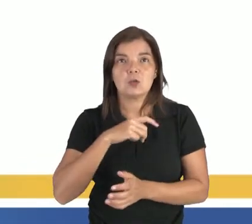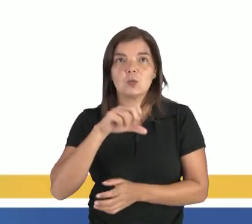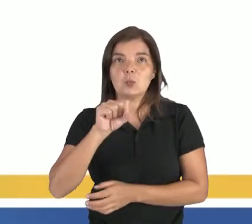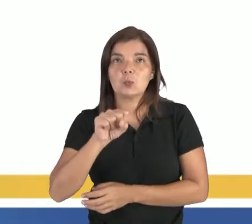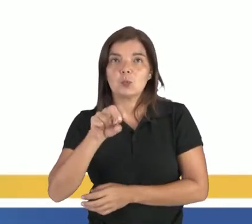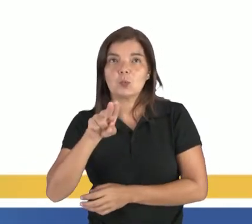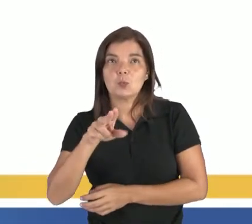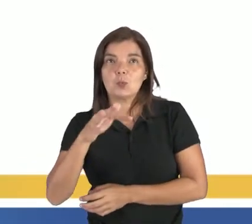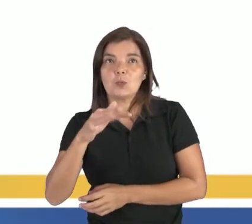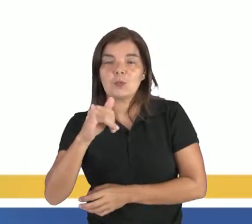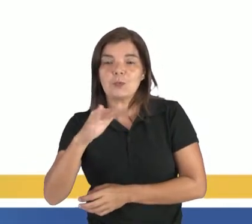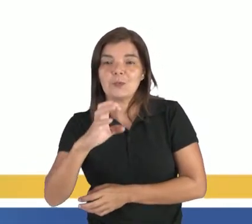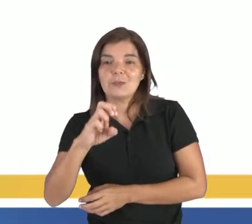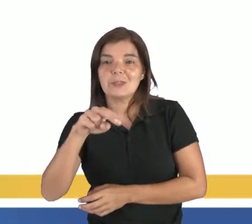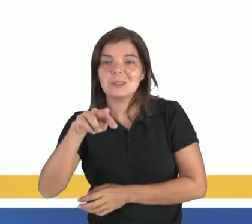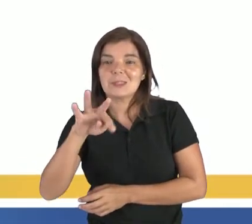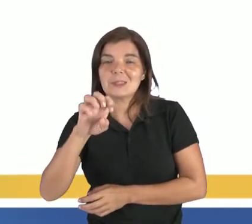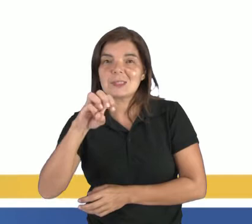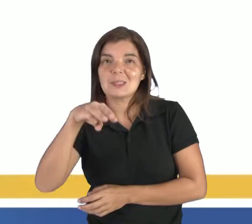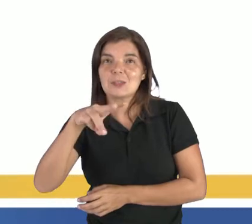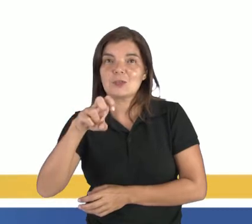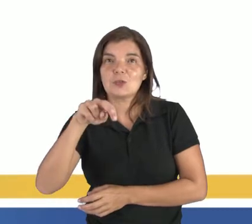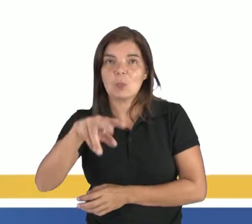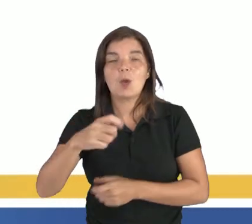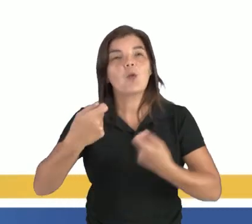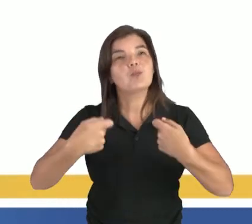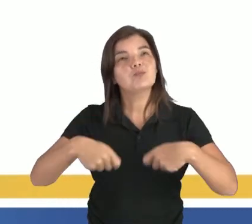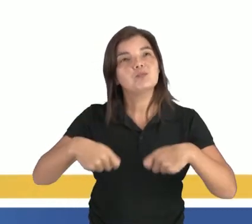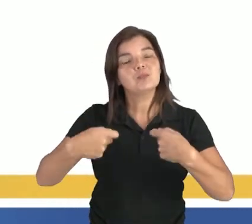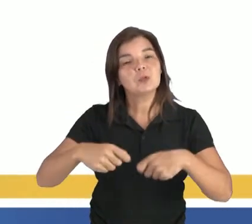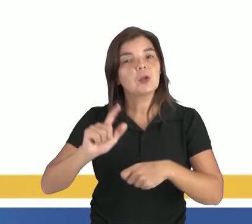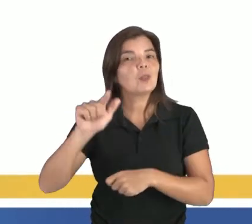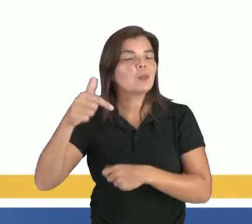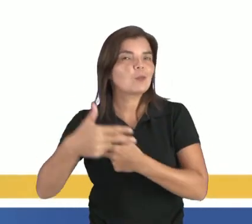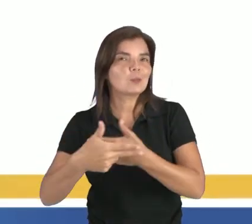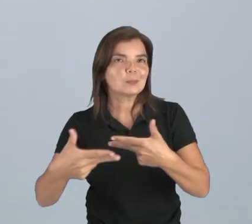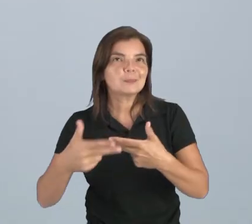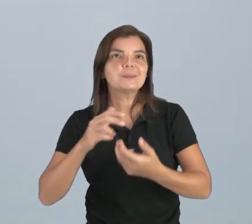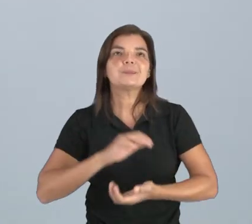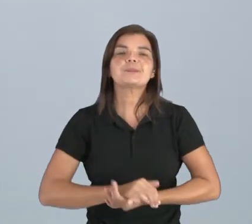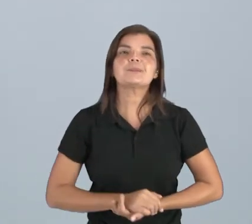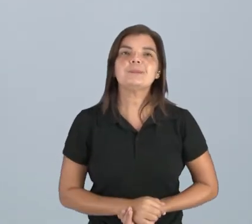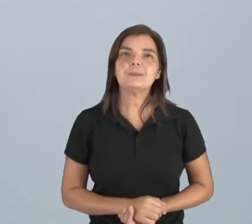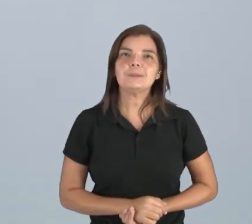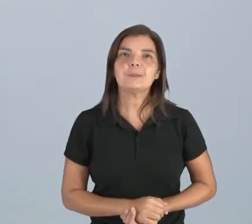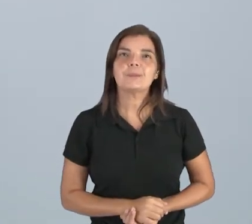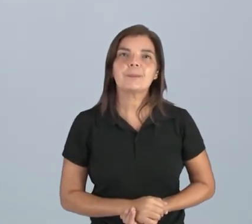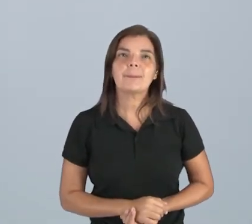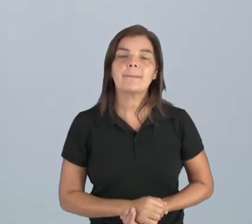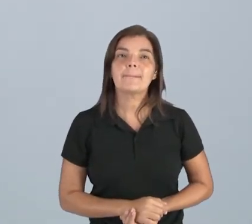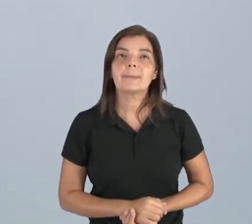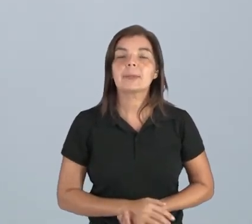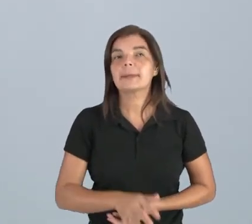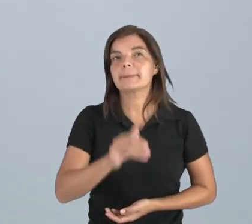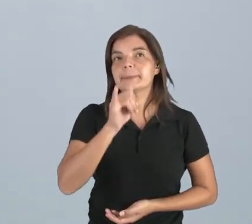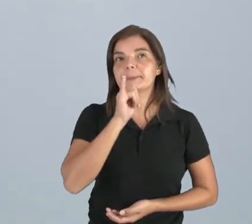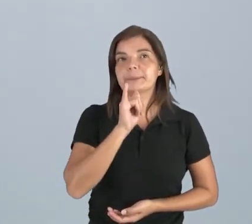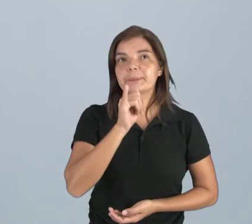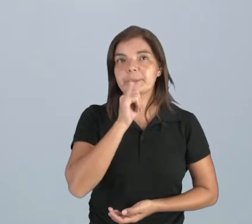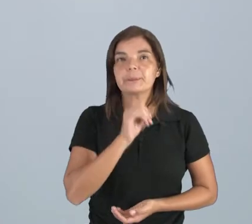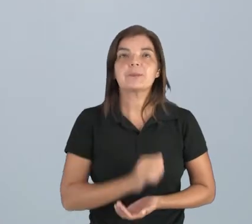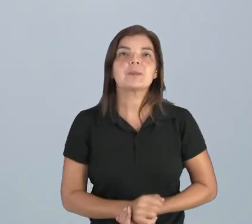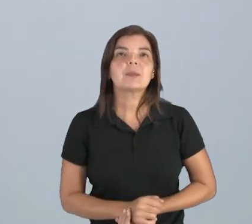suficiente, suficientemente, o necessário, entre outros aí, tá? Por